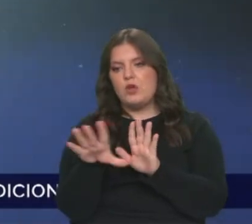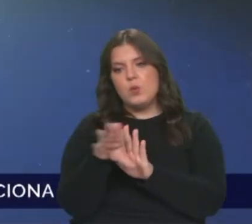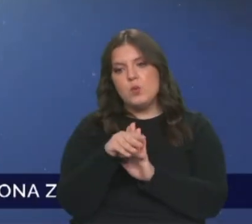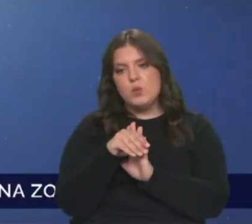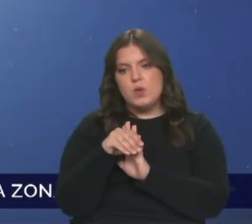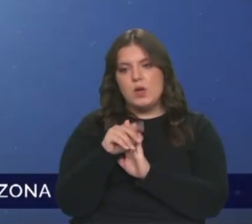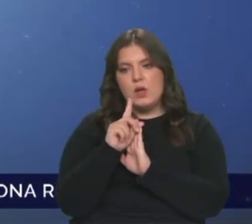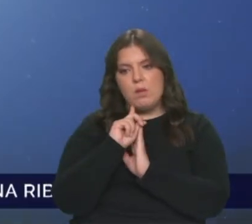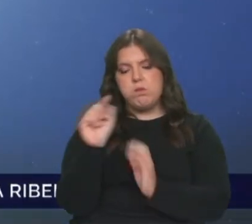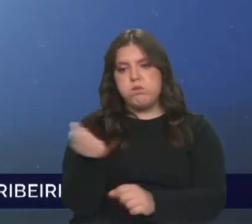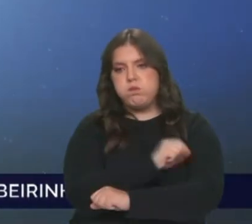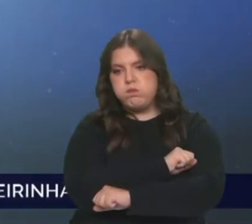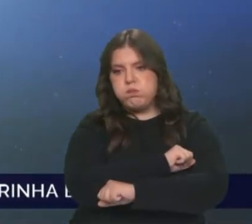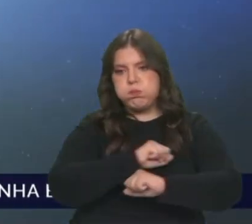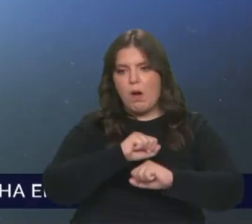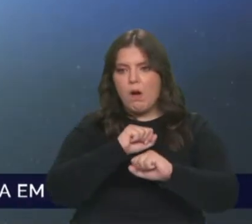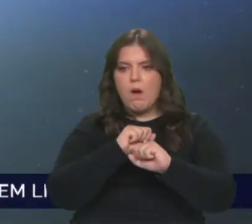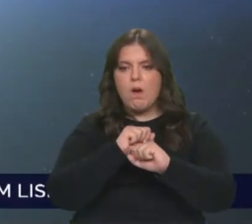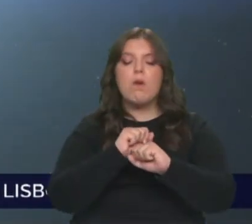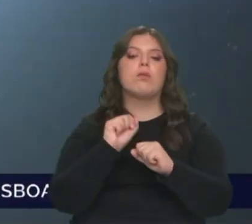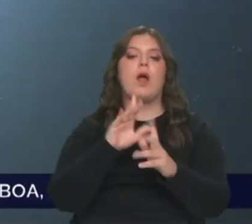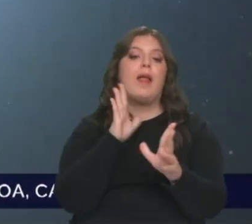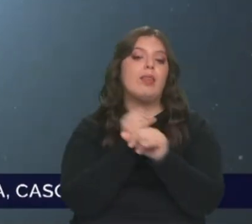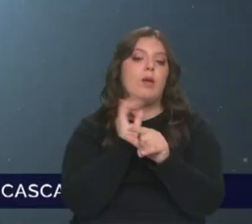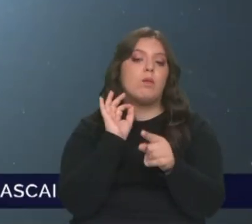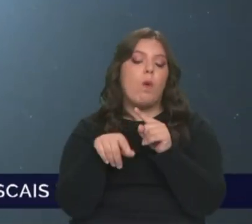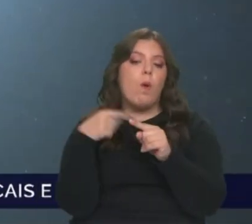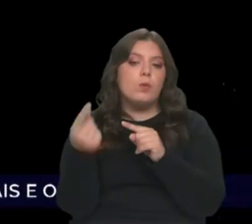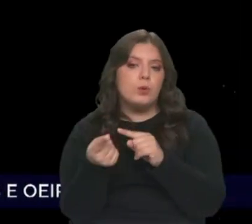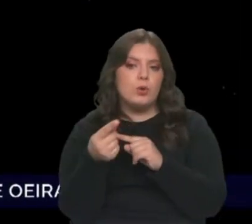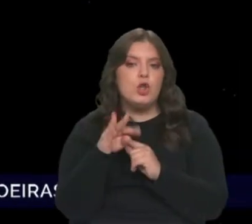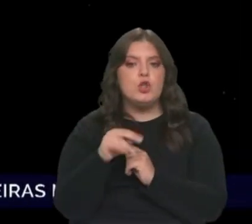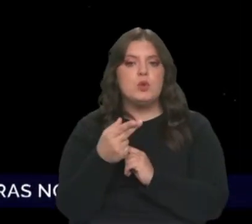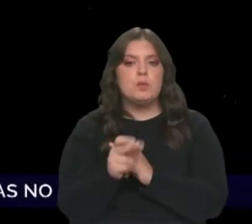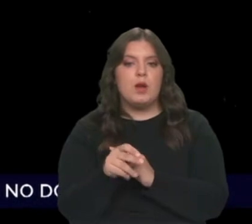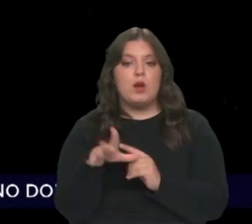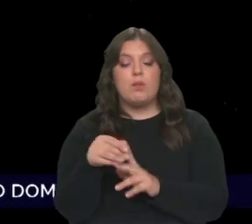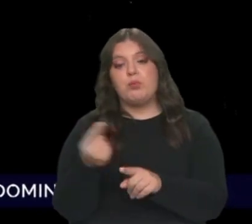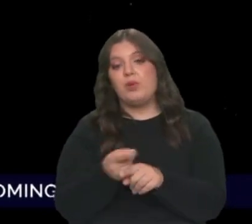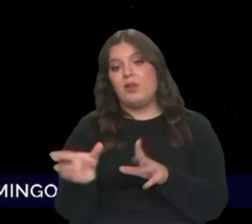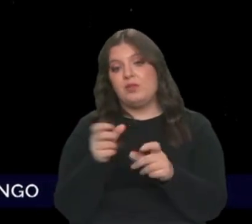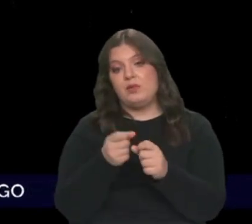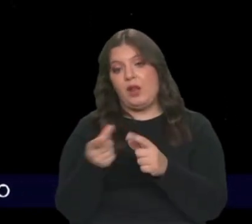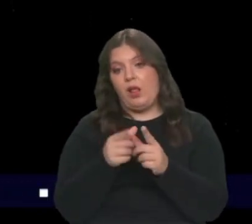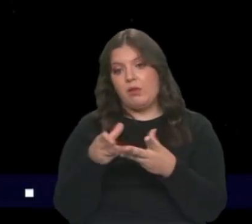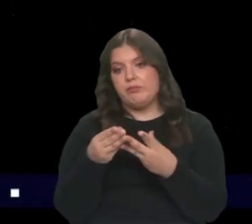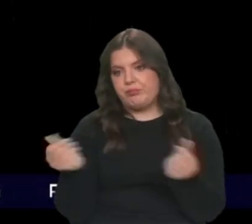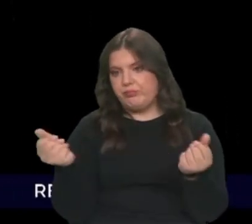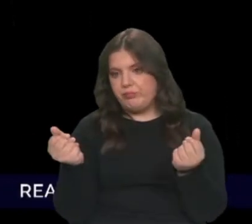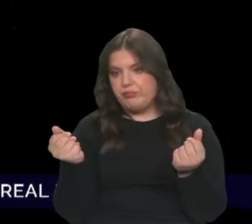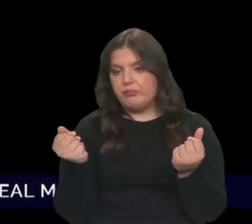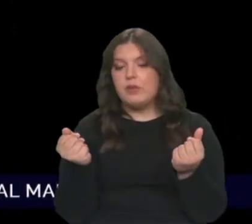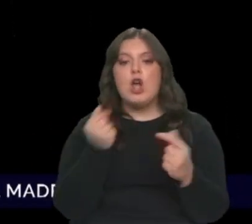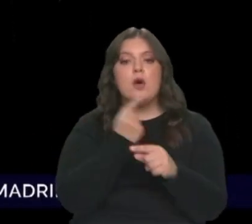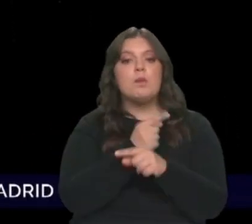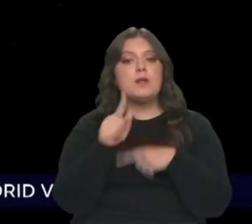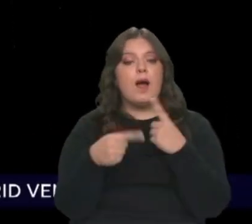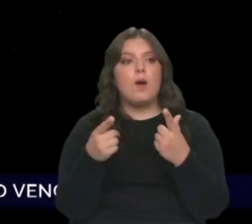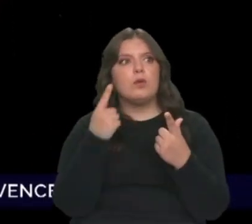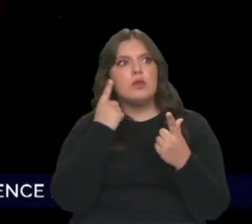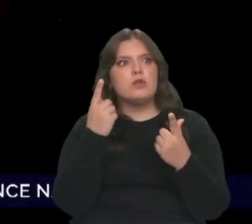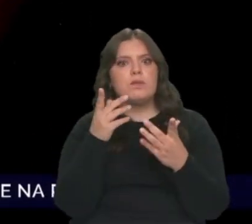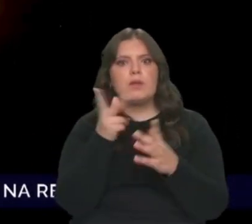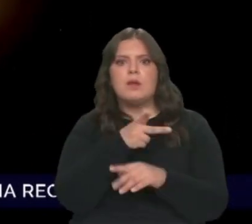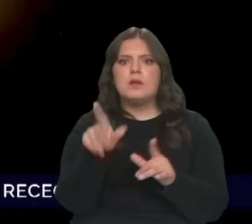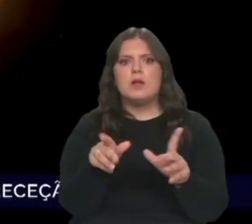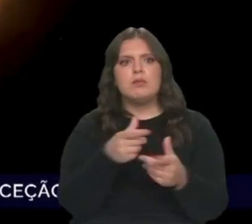e explode. É outro tipo de supernova, porque a estrela também desaparece. Mas depois há explosões que não destroem por inteiro